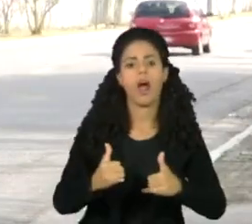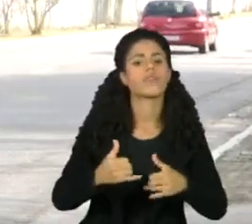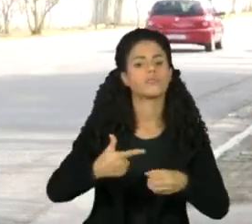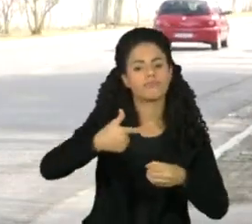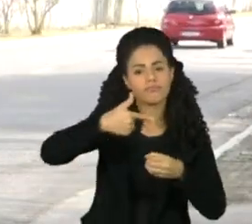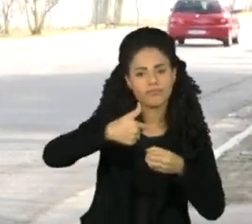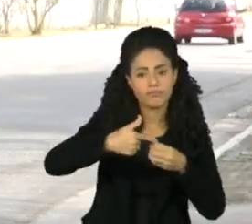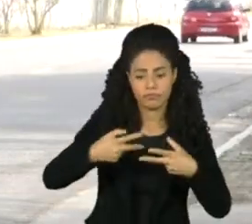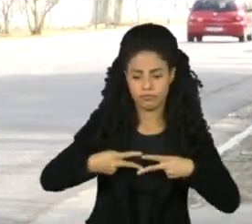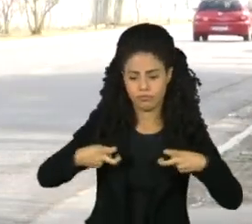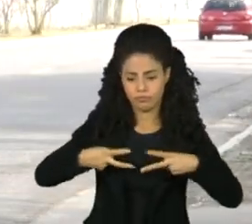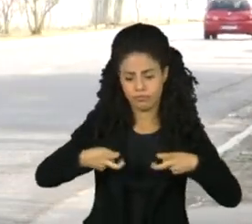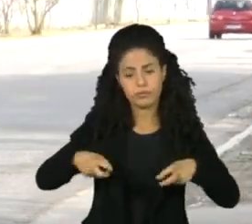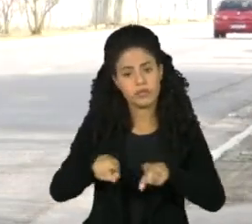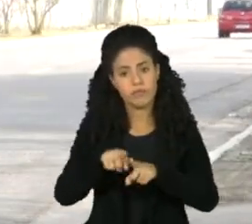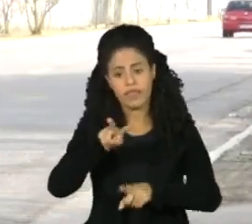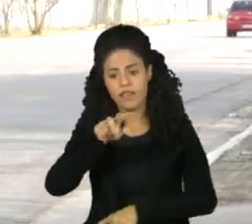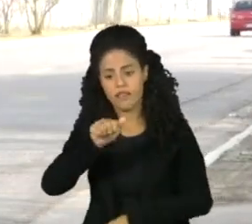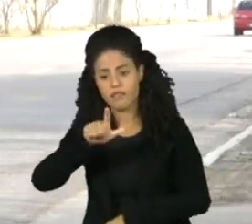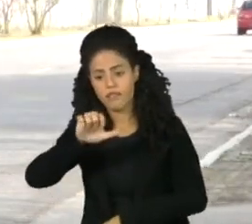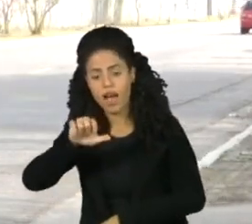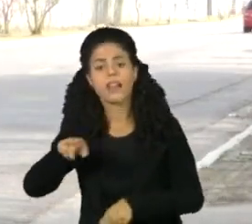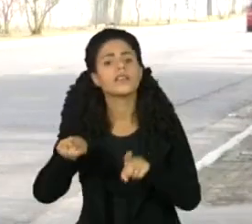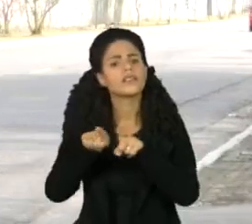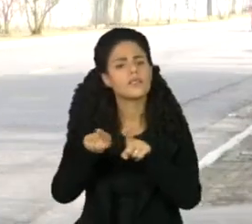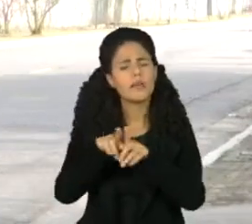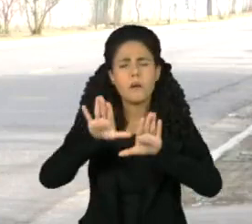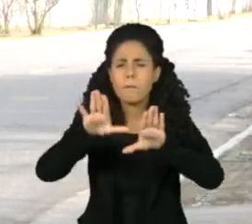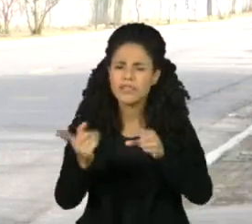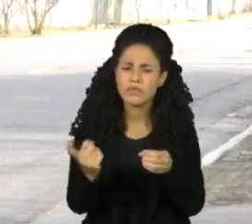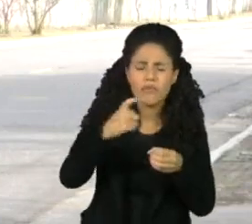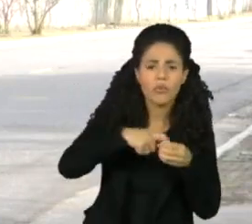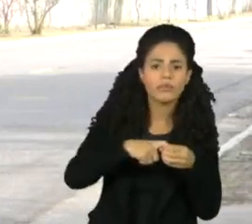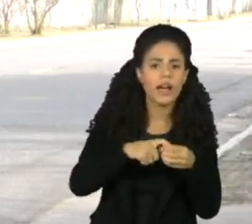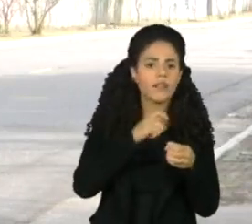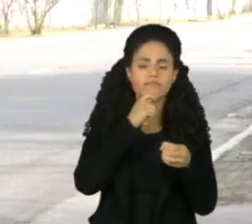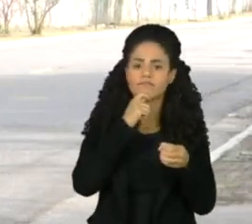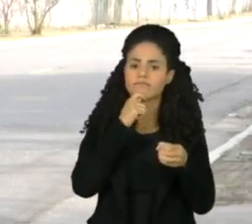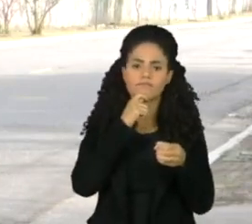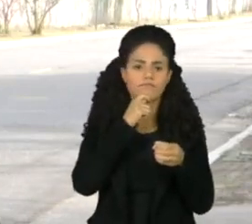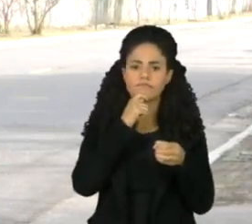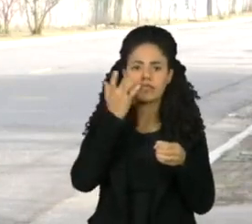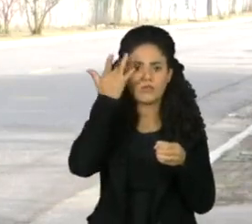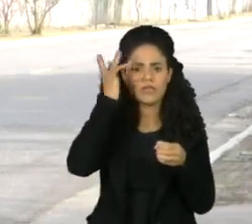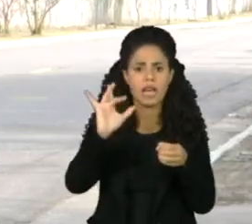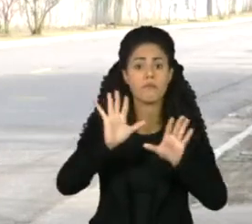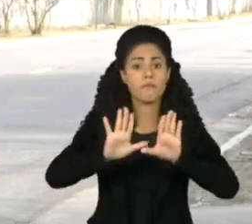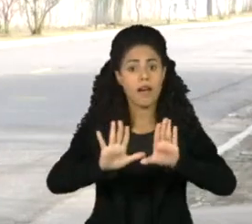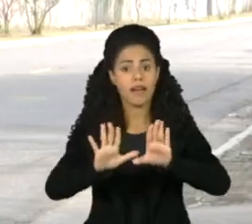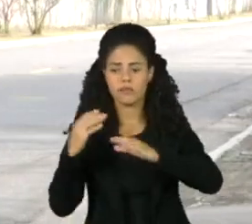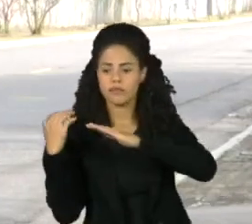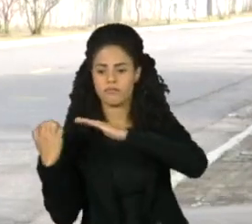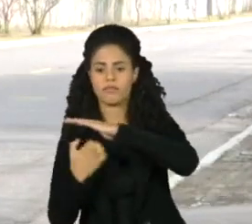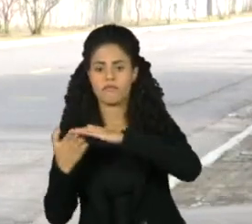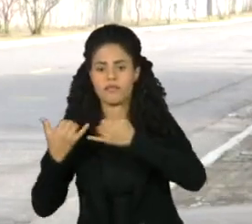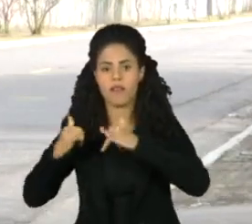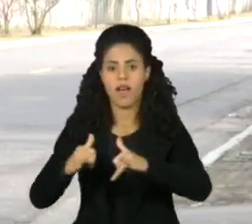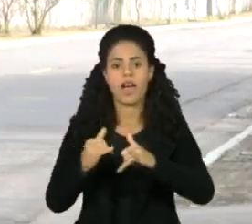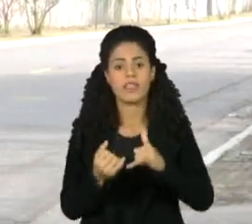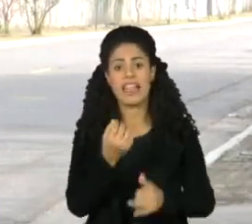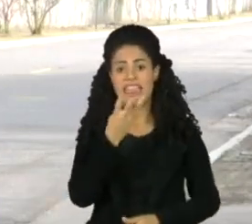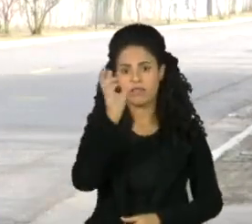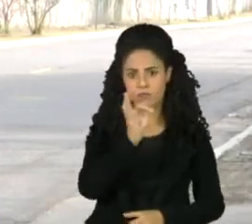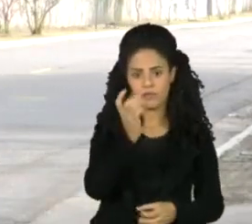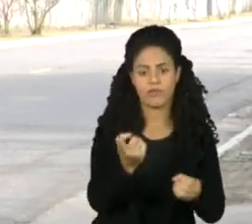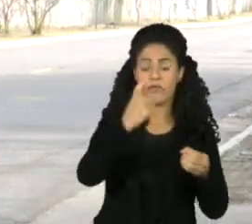Vale nos anos 2000 mas o retorno não é garantido o FGTS rende em média três por cento ao ano para não